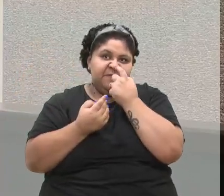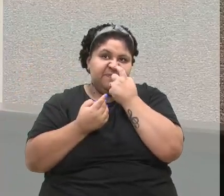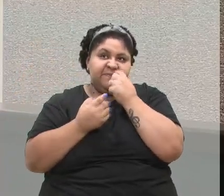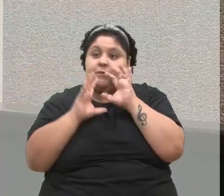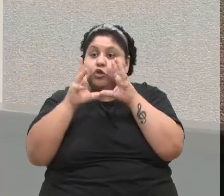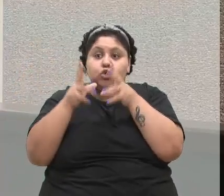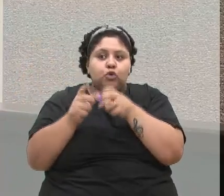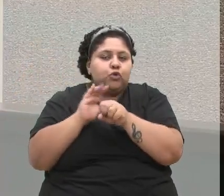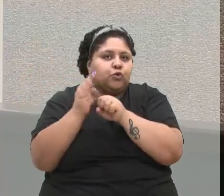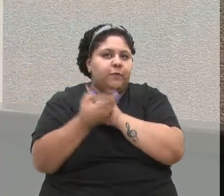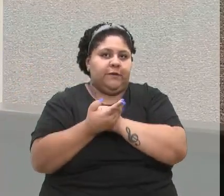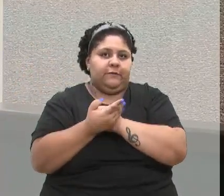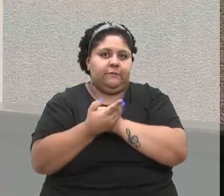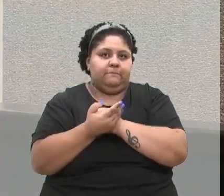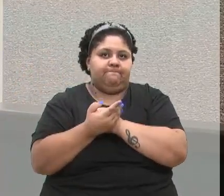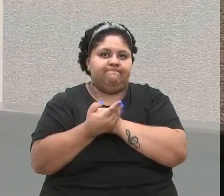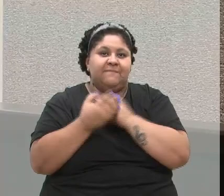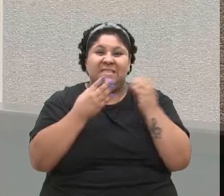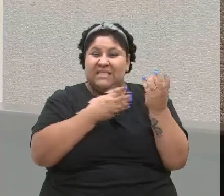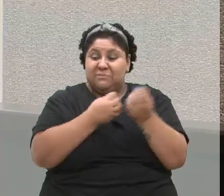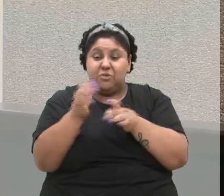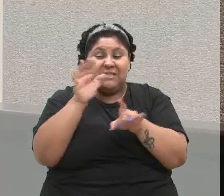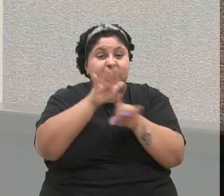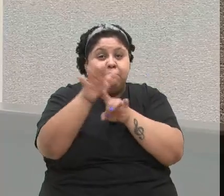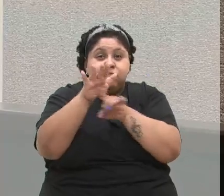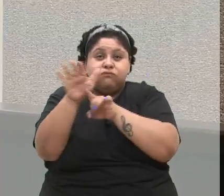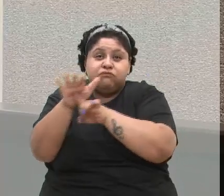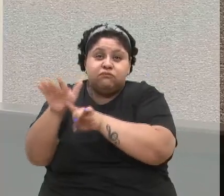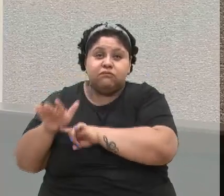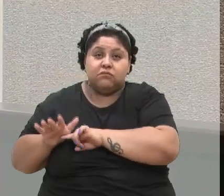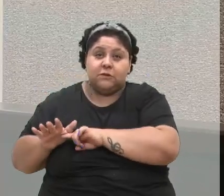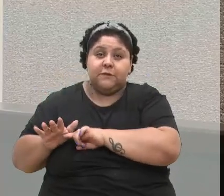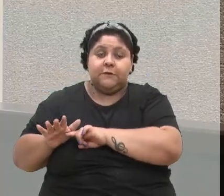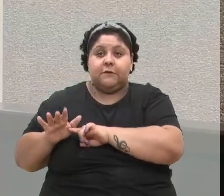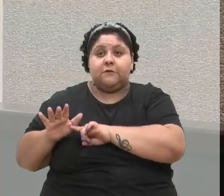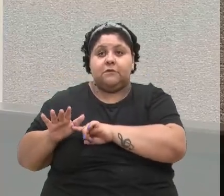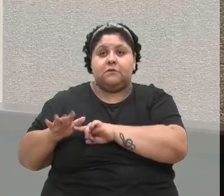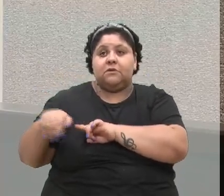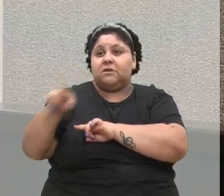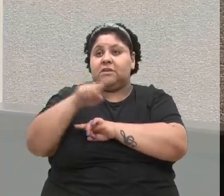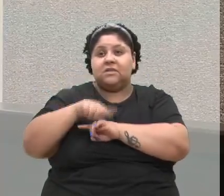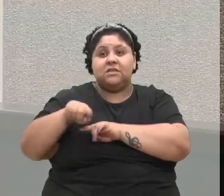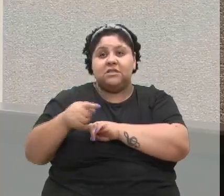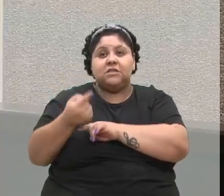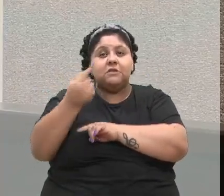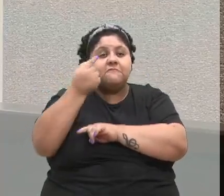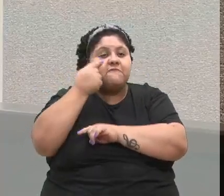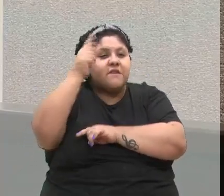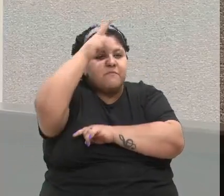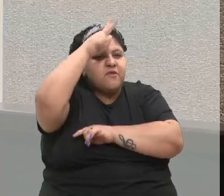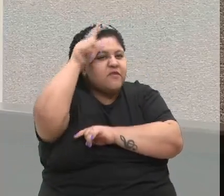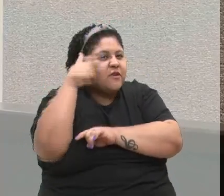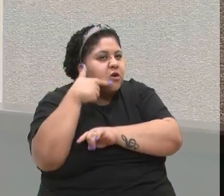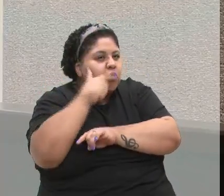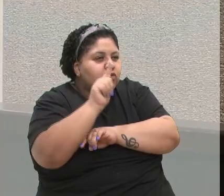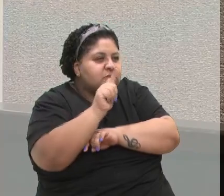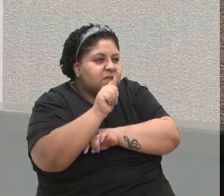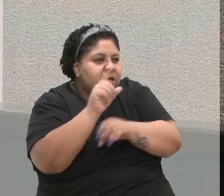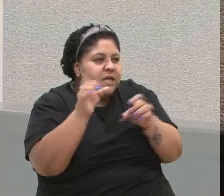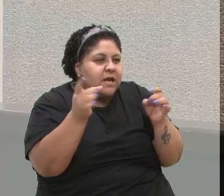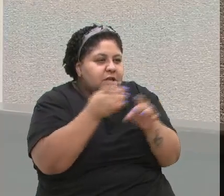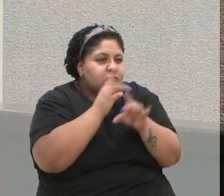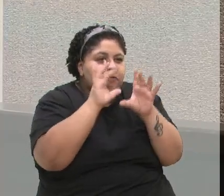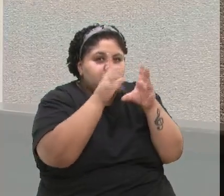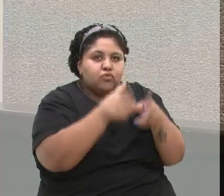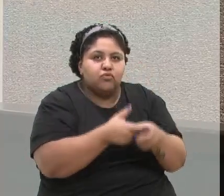os lados. E é muitas demandas e a gente não vê a prefeitura conseguindo dar conta de resolver isso.